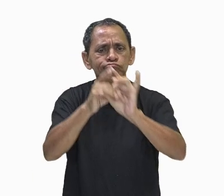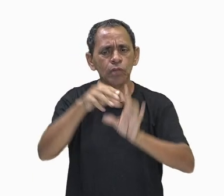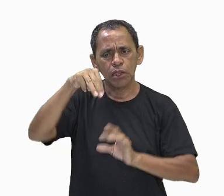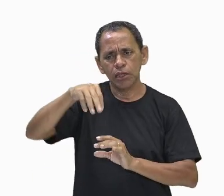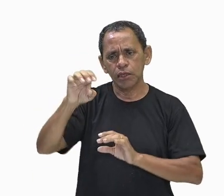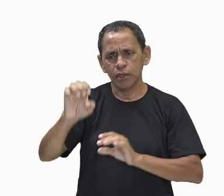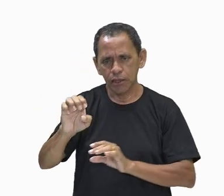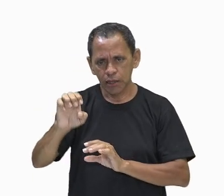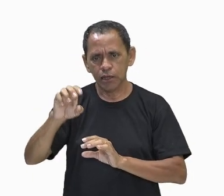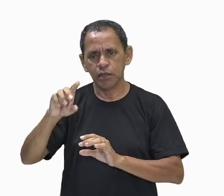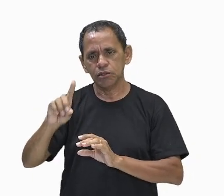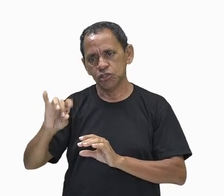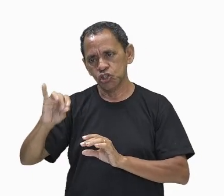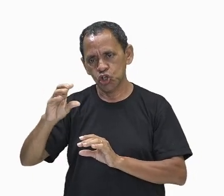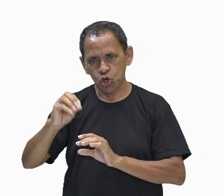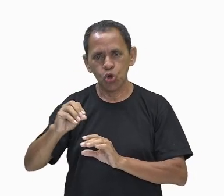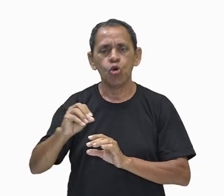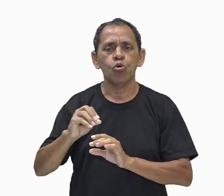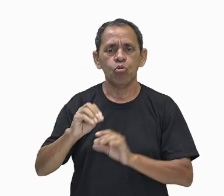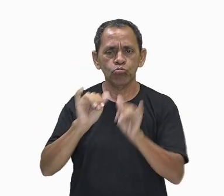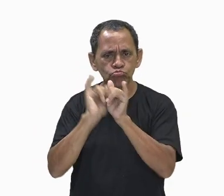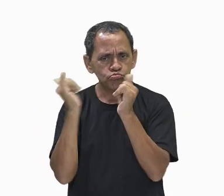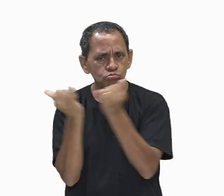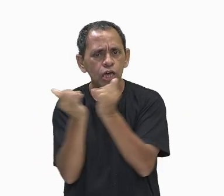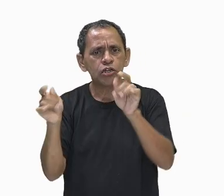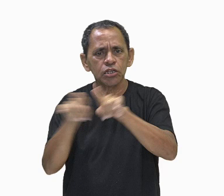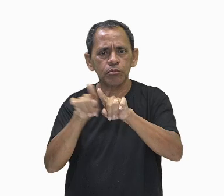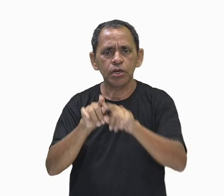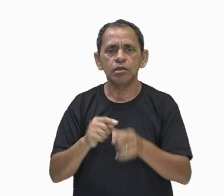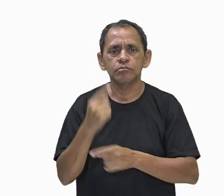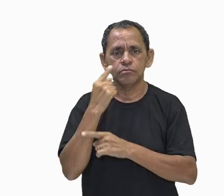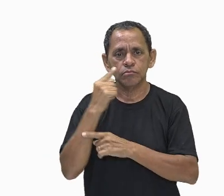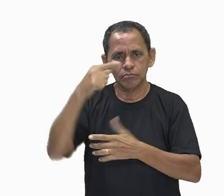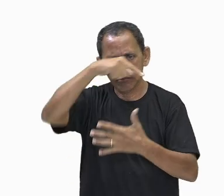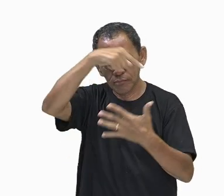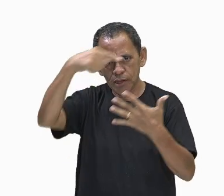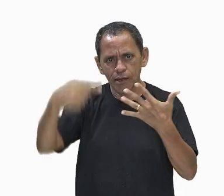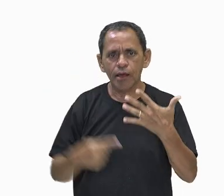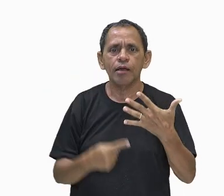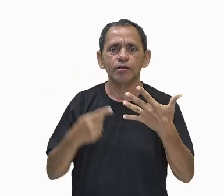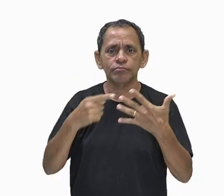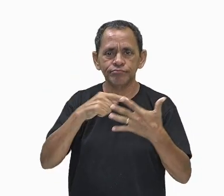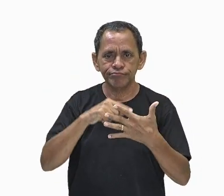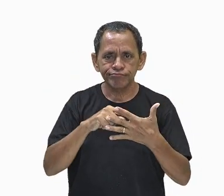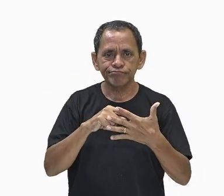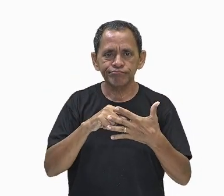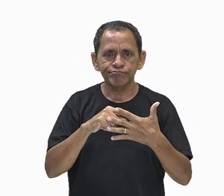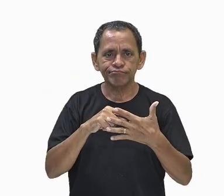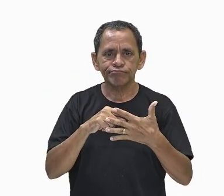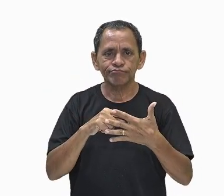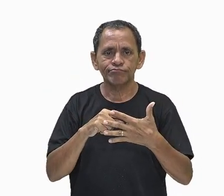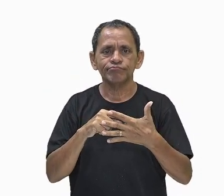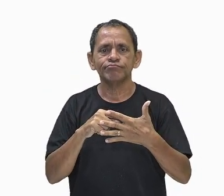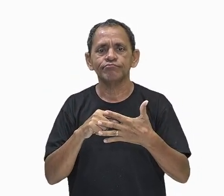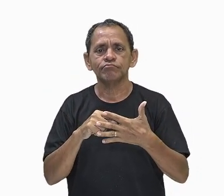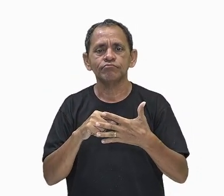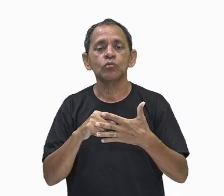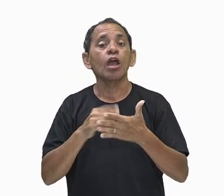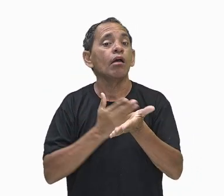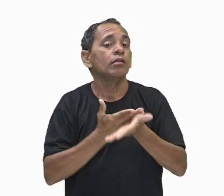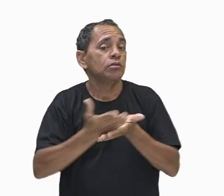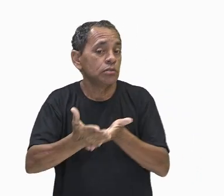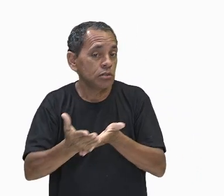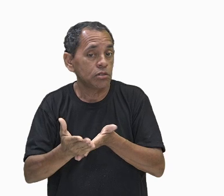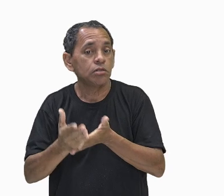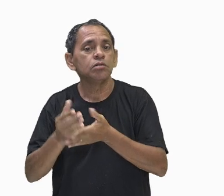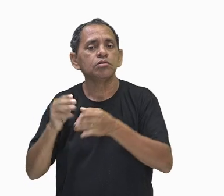tá? Temos aí o imperador Amenemate I, ele foi coroado por volta do ano 2000 a.C., dando início ao Médio Império